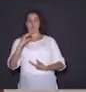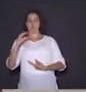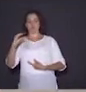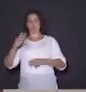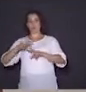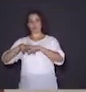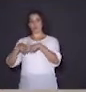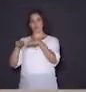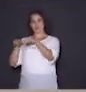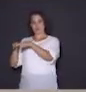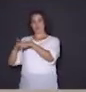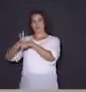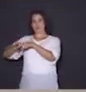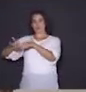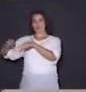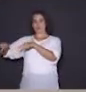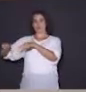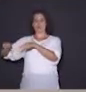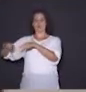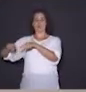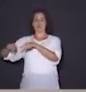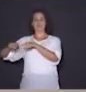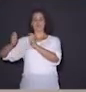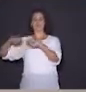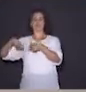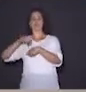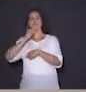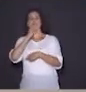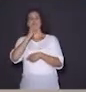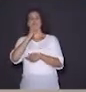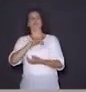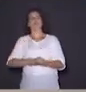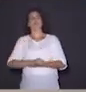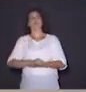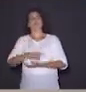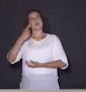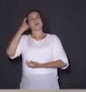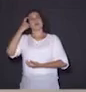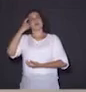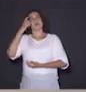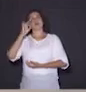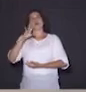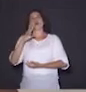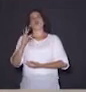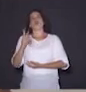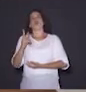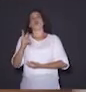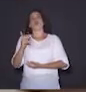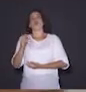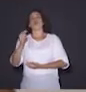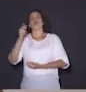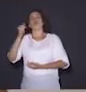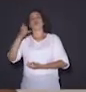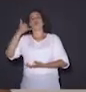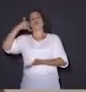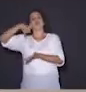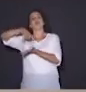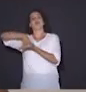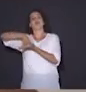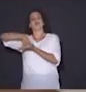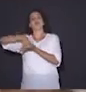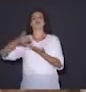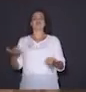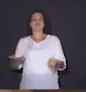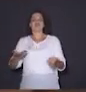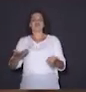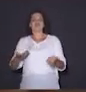ficar com essa rede reversível pode ser inclusive uma conta que só considere o valor da telefonia fixa nessa história toda ou